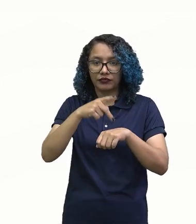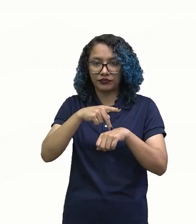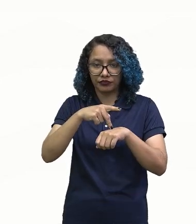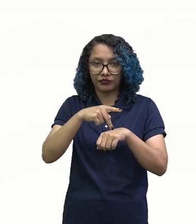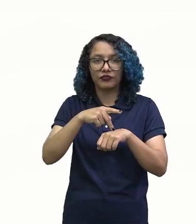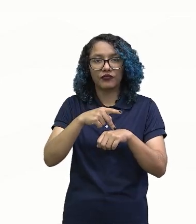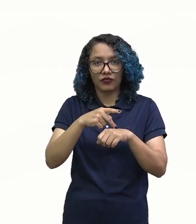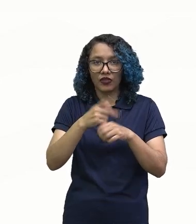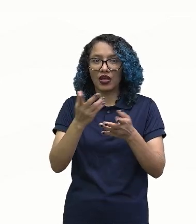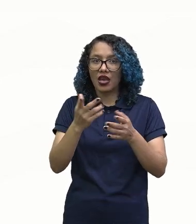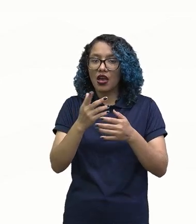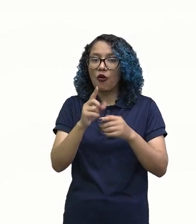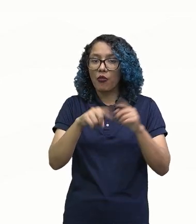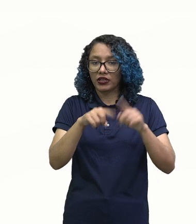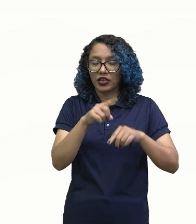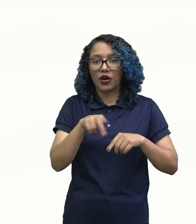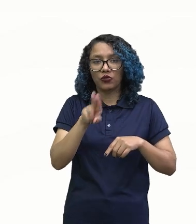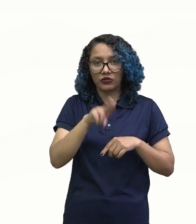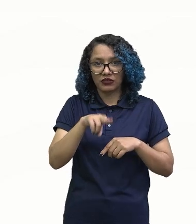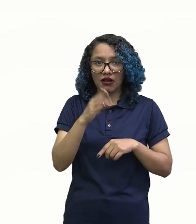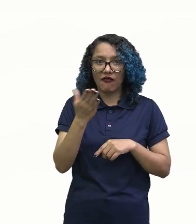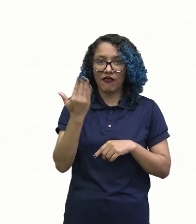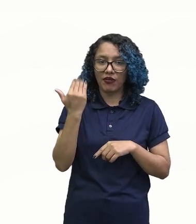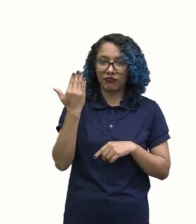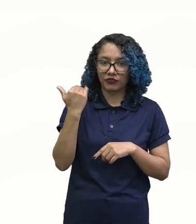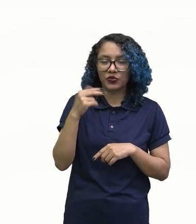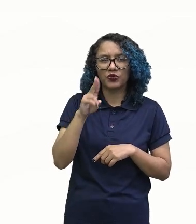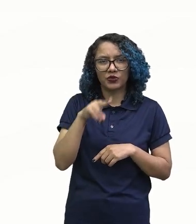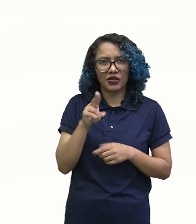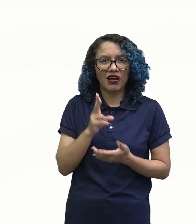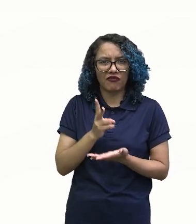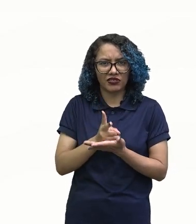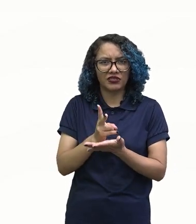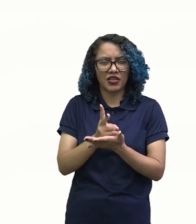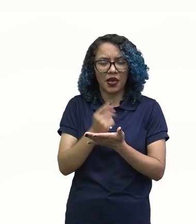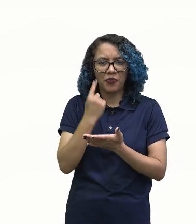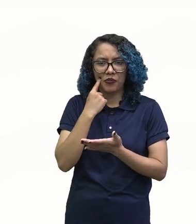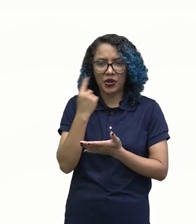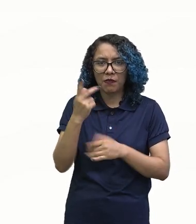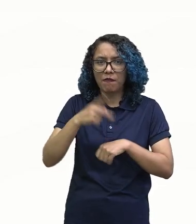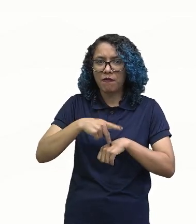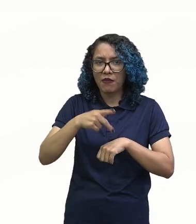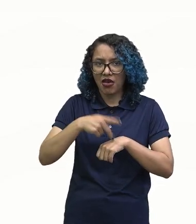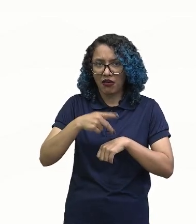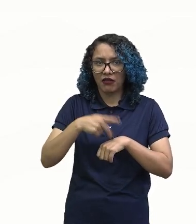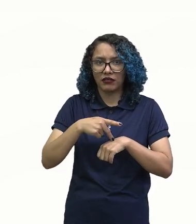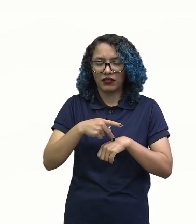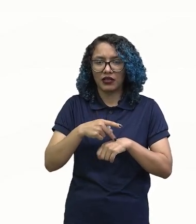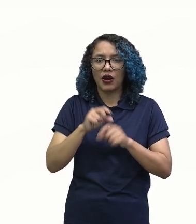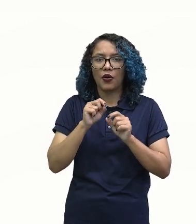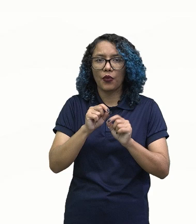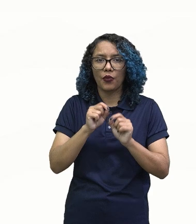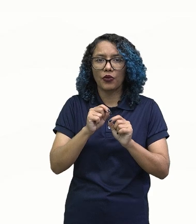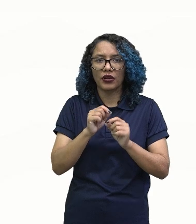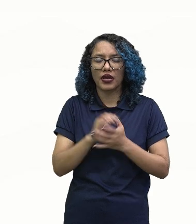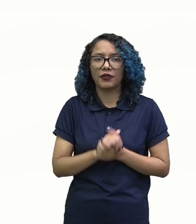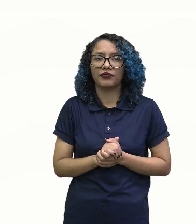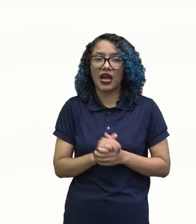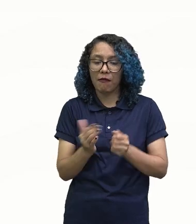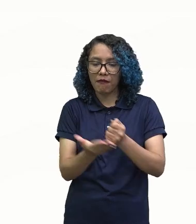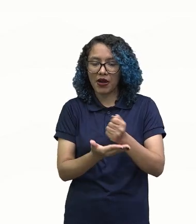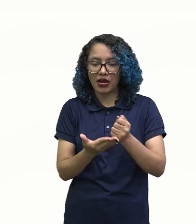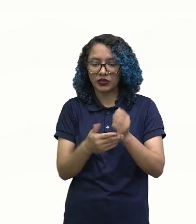na construção. Quer dizer, antigamente usavam-se muito a pedra, né, para formar o alicerce das